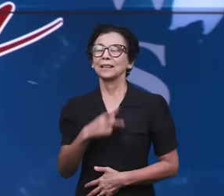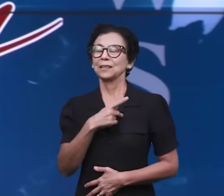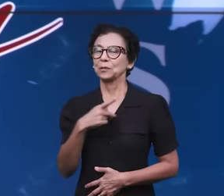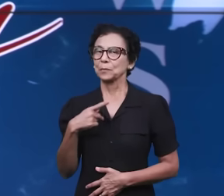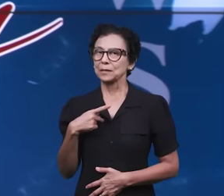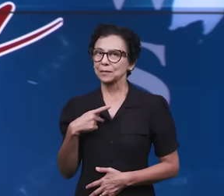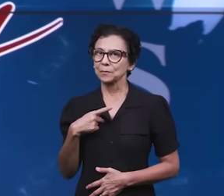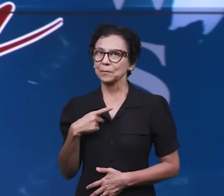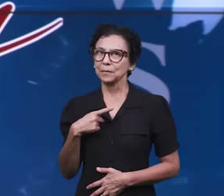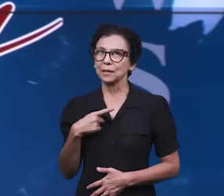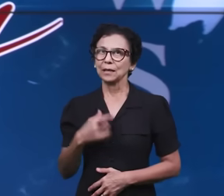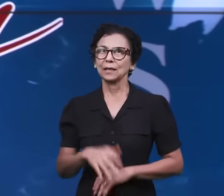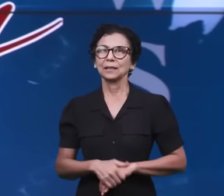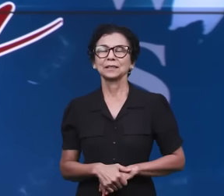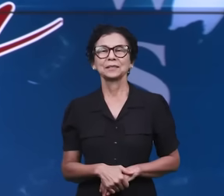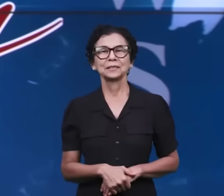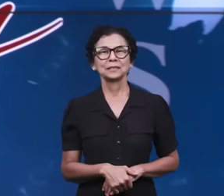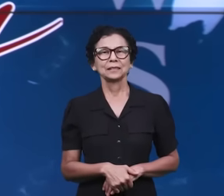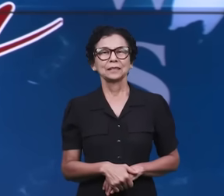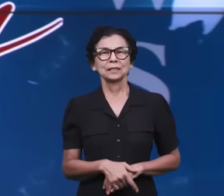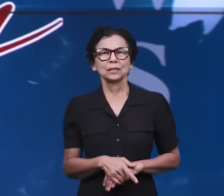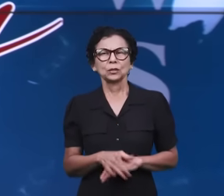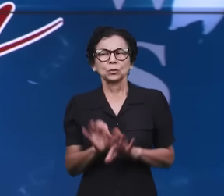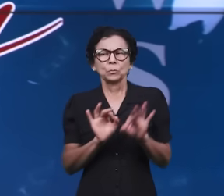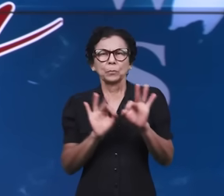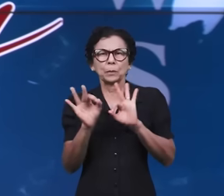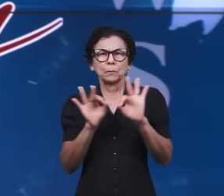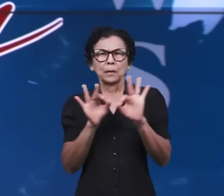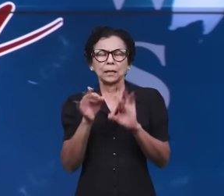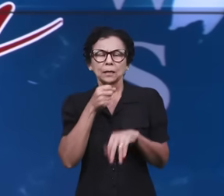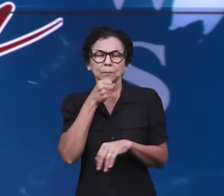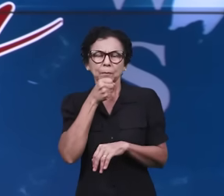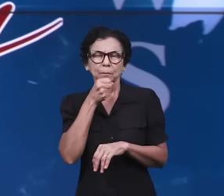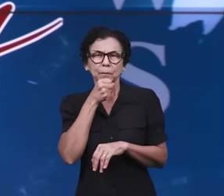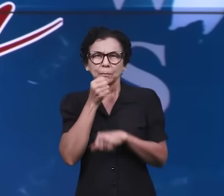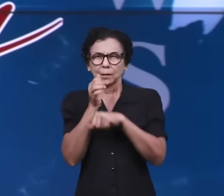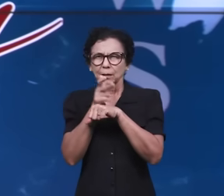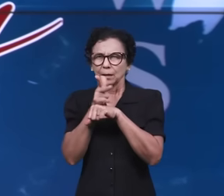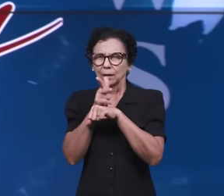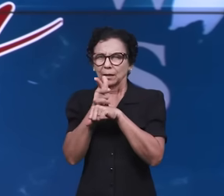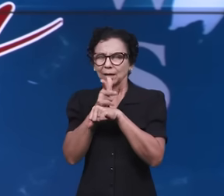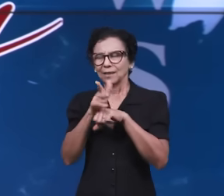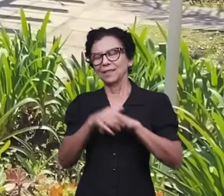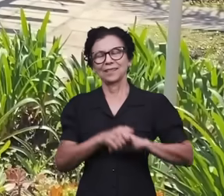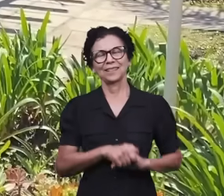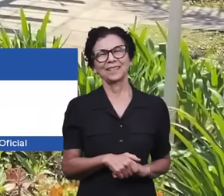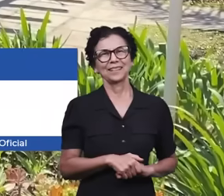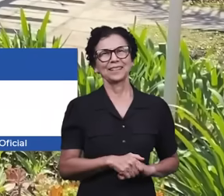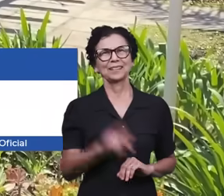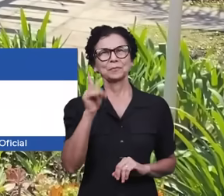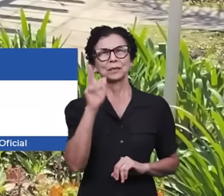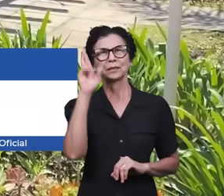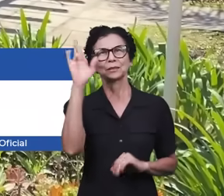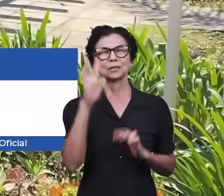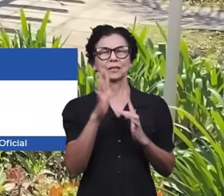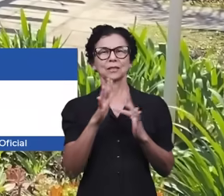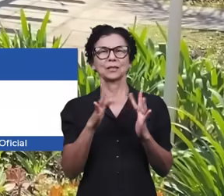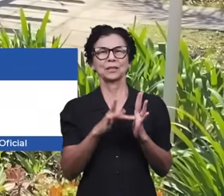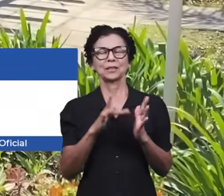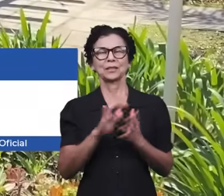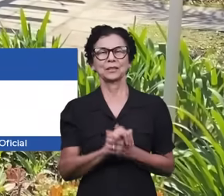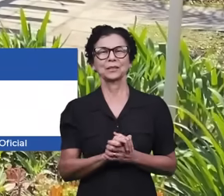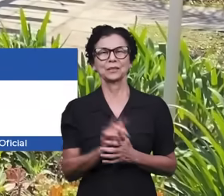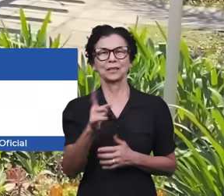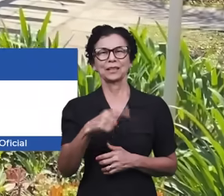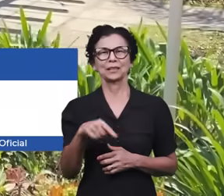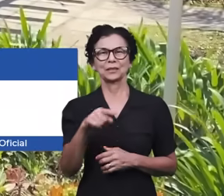abençoado pastor Elimar, já está com o microfone ligado, a câmera, ó, já está aberta nele. Pastor Elimar! A paz do Senhor Jesus, Jorge,